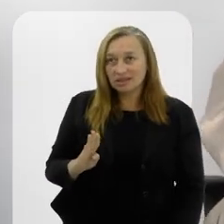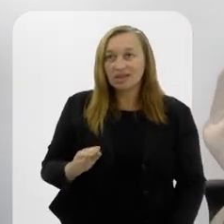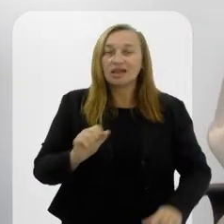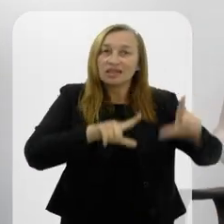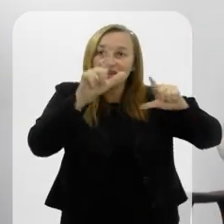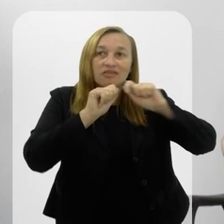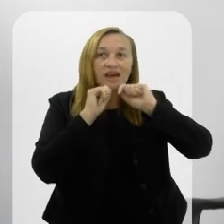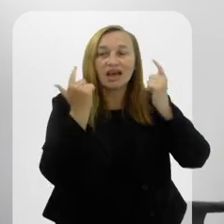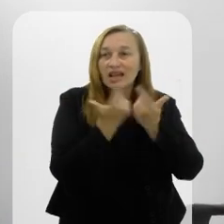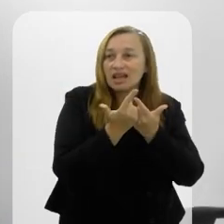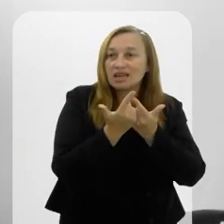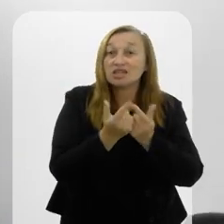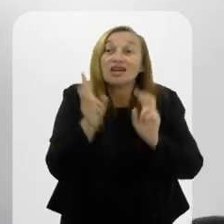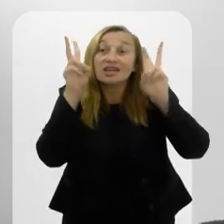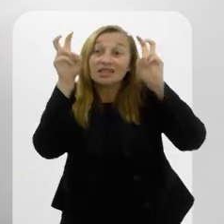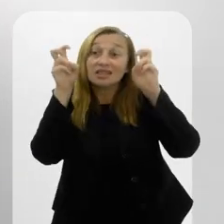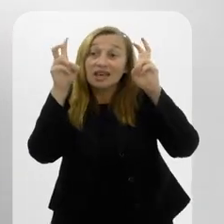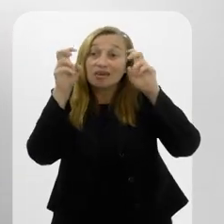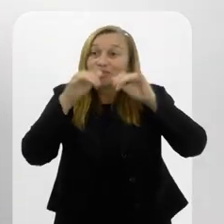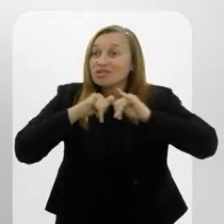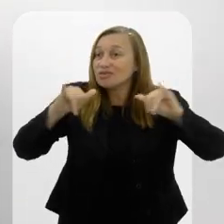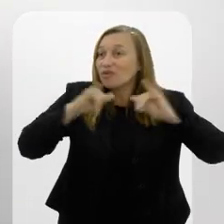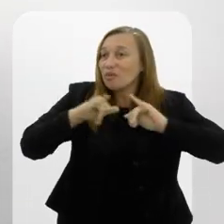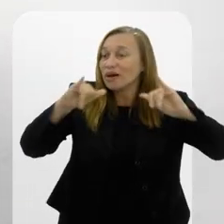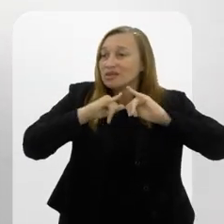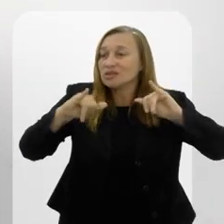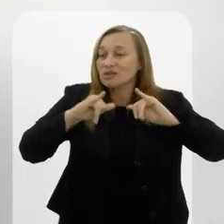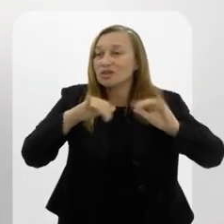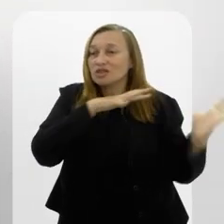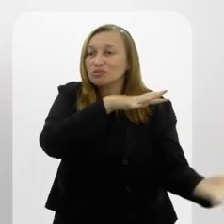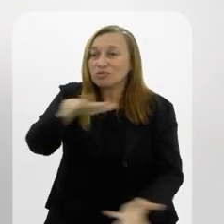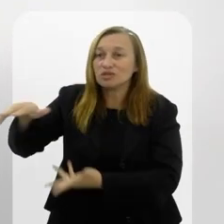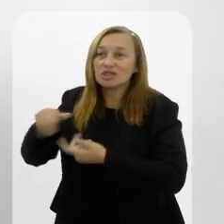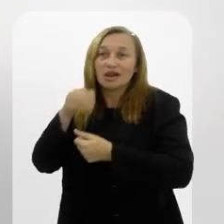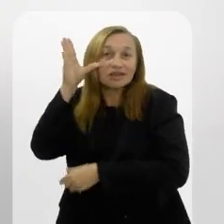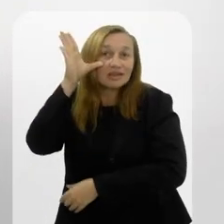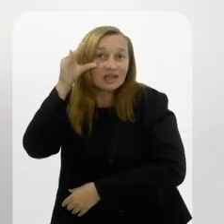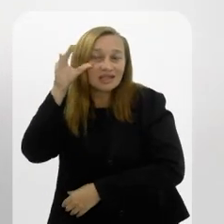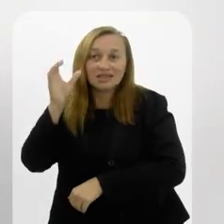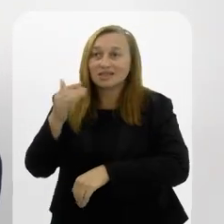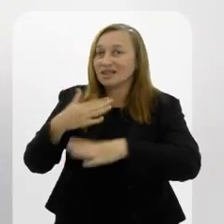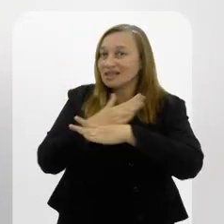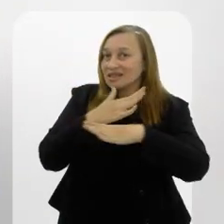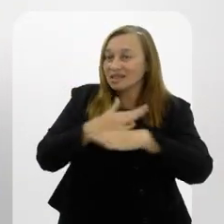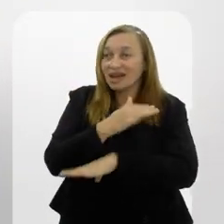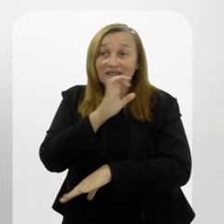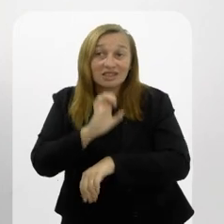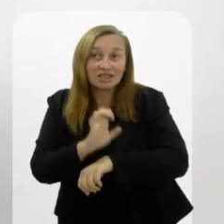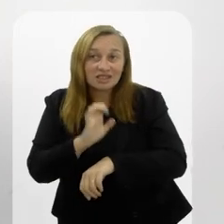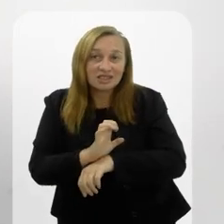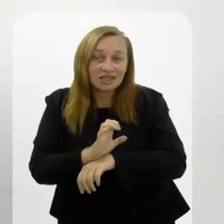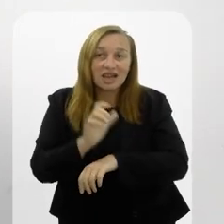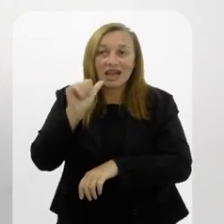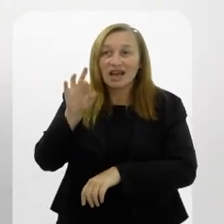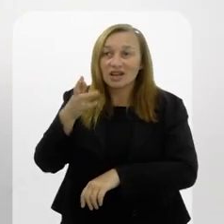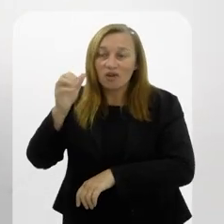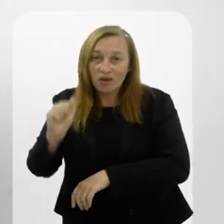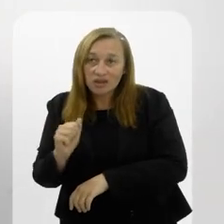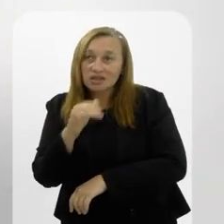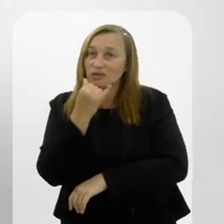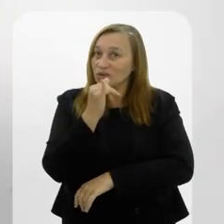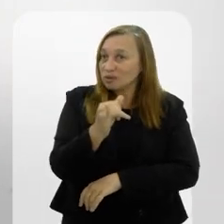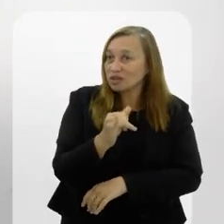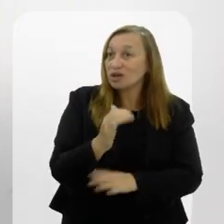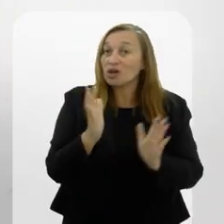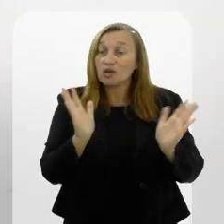Alerj, junto com a Comissão de Direito Internacional, trazendo temas mundiais de interesse da nossa cidade, do nosso estado,